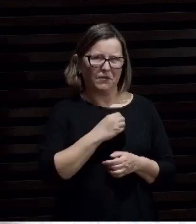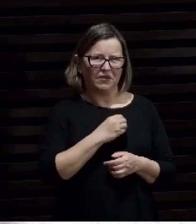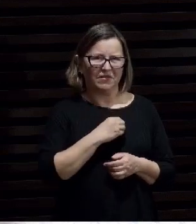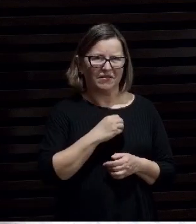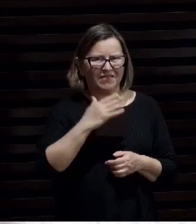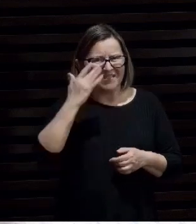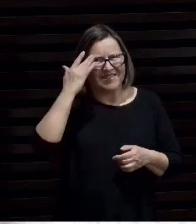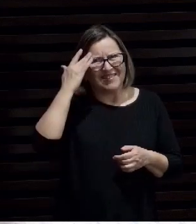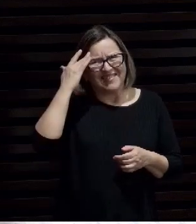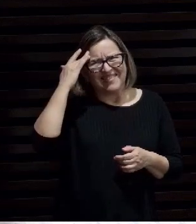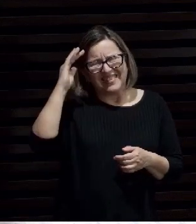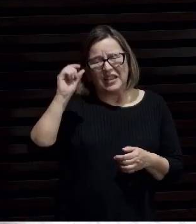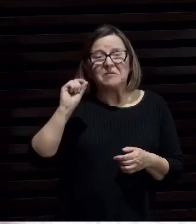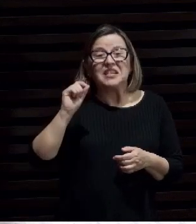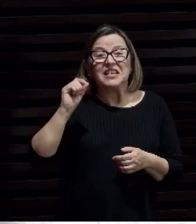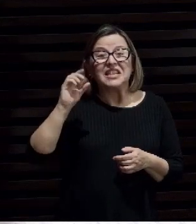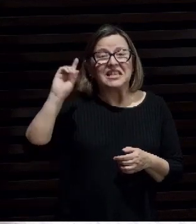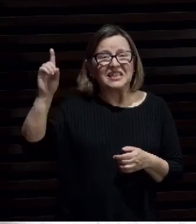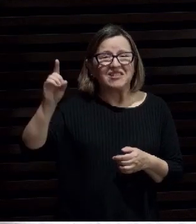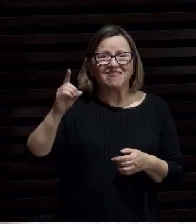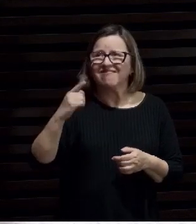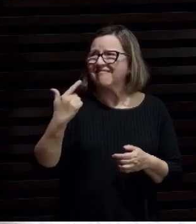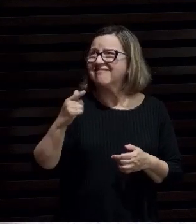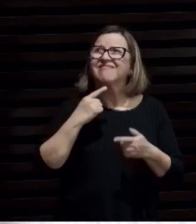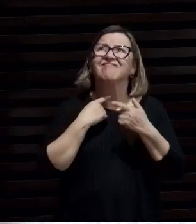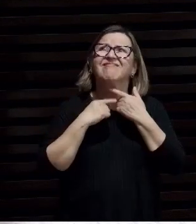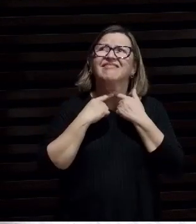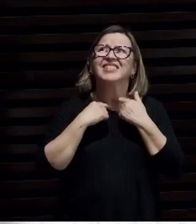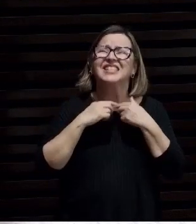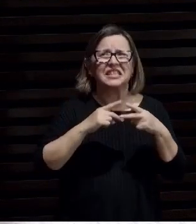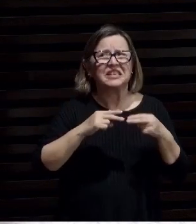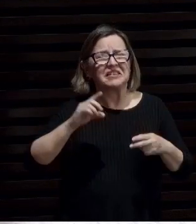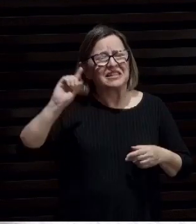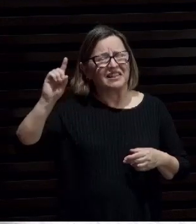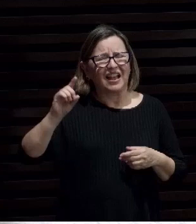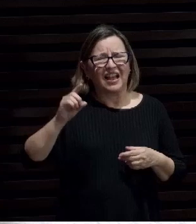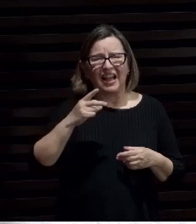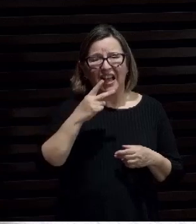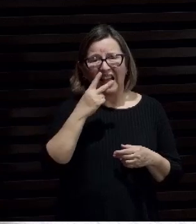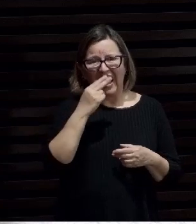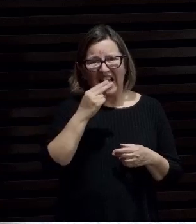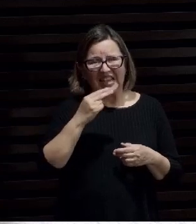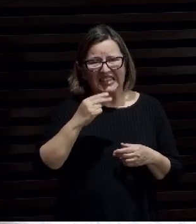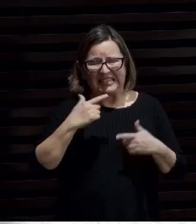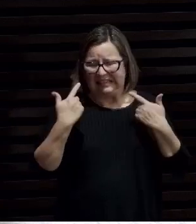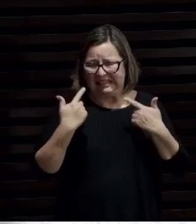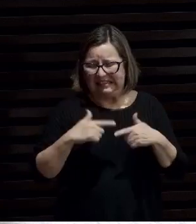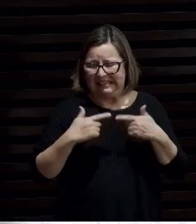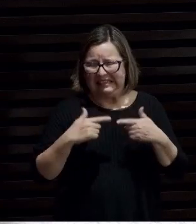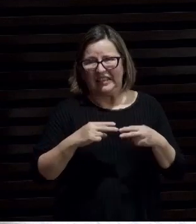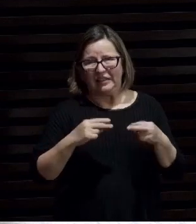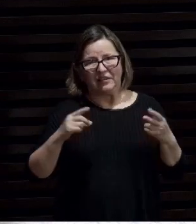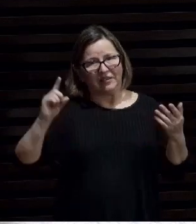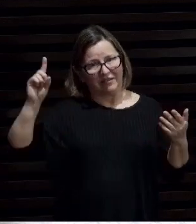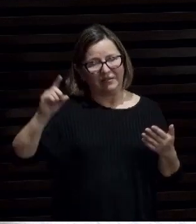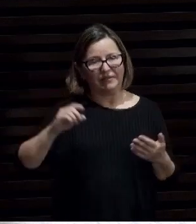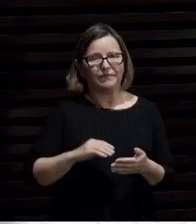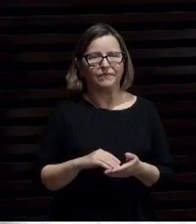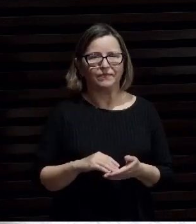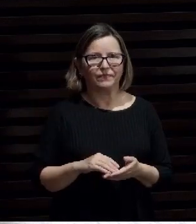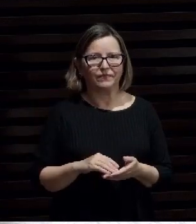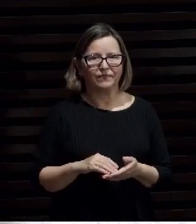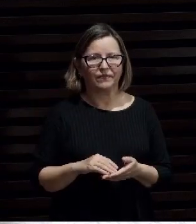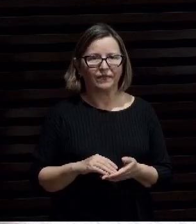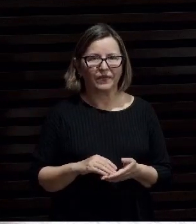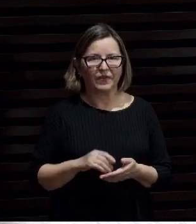tem o menor desejo pelas coisas de Deus, inclusive acha chata as coisas de Deus. A criatura virou as costas